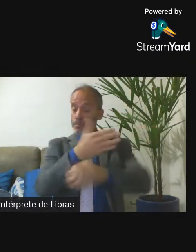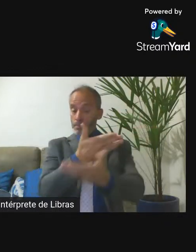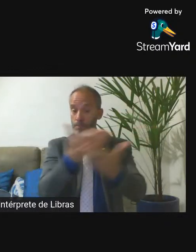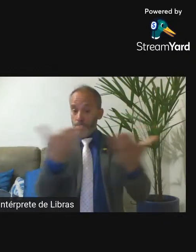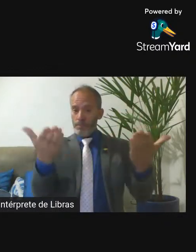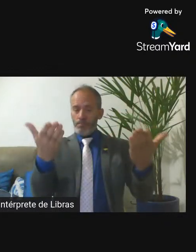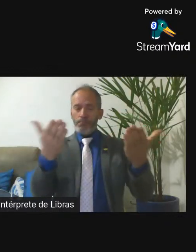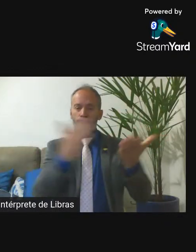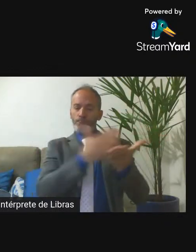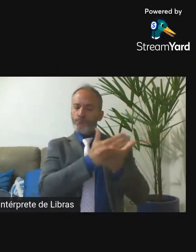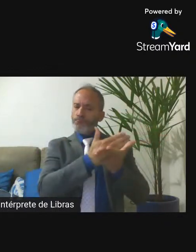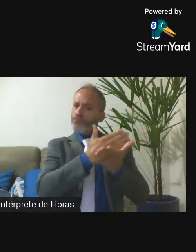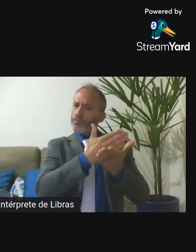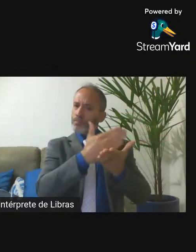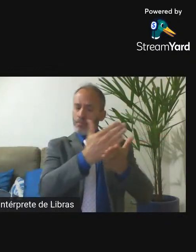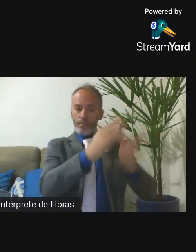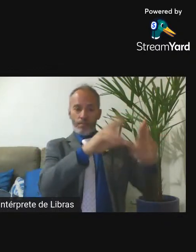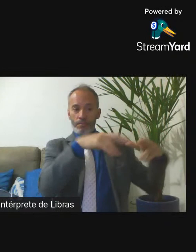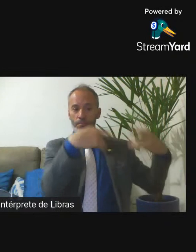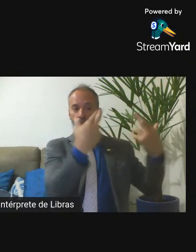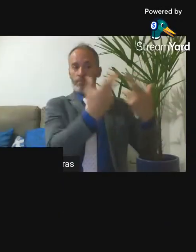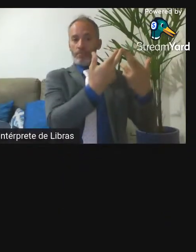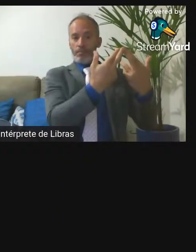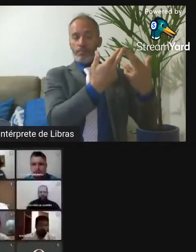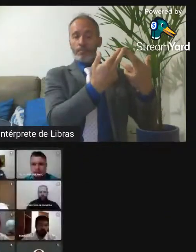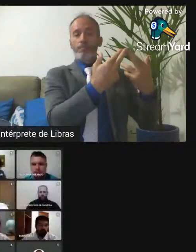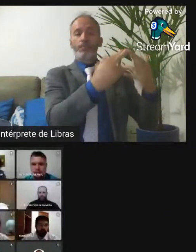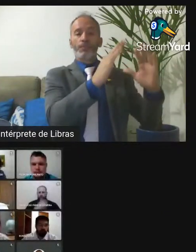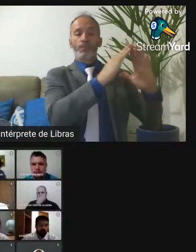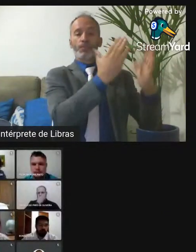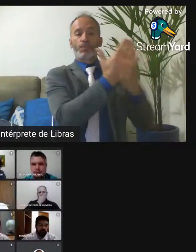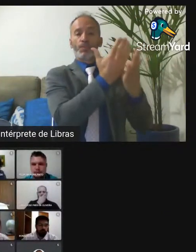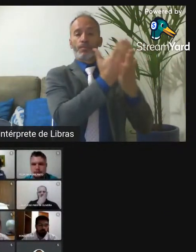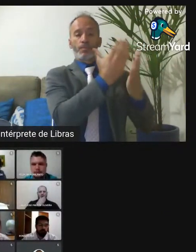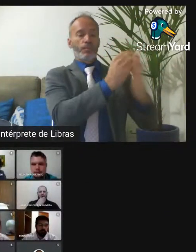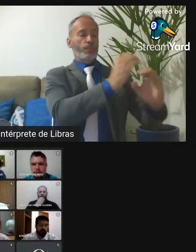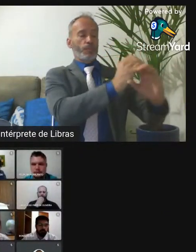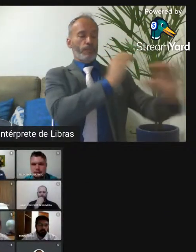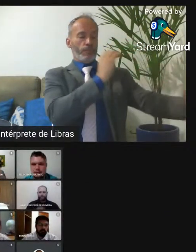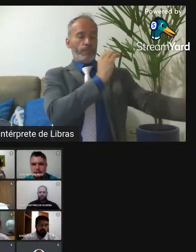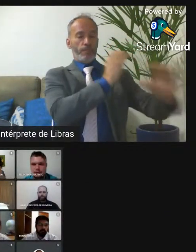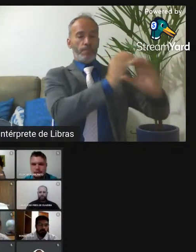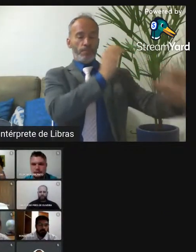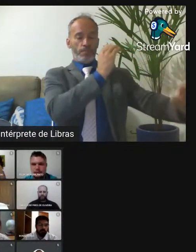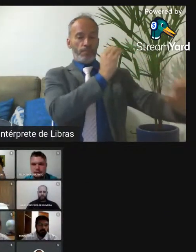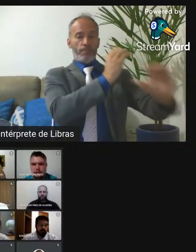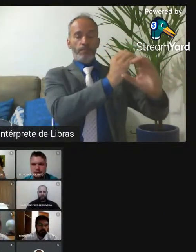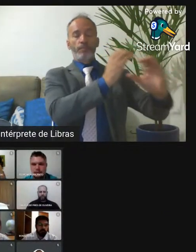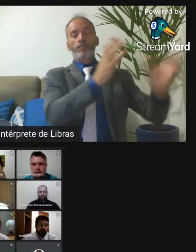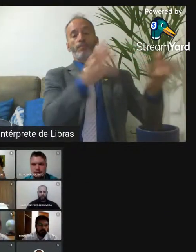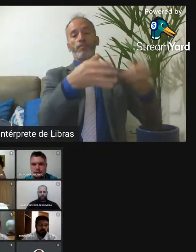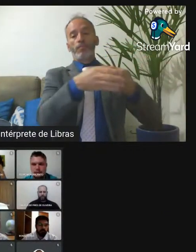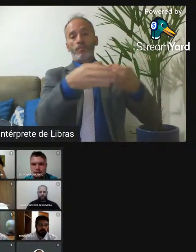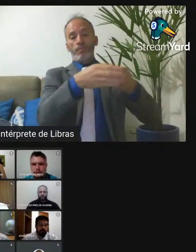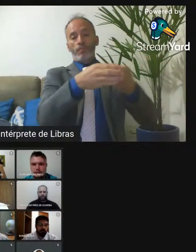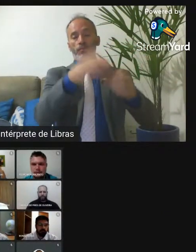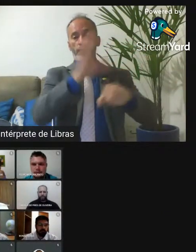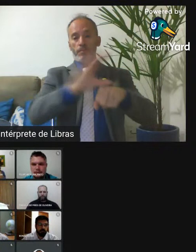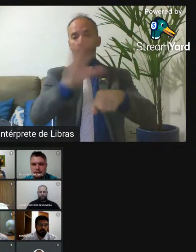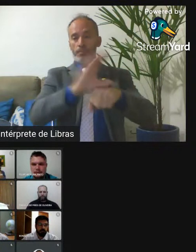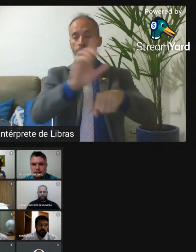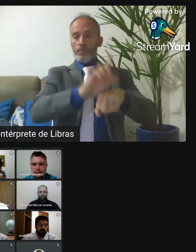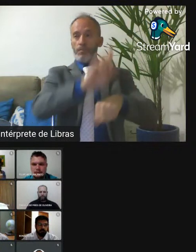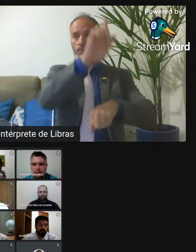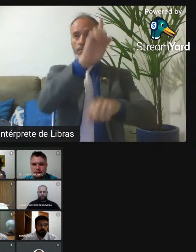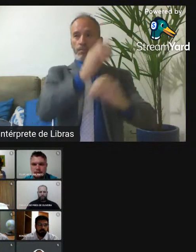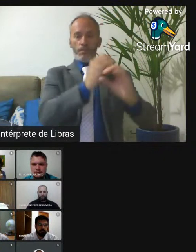da Congregação da Escola de Engenharia para a colação de grau dos formandos dos cursos de graduação